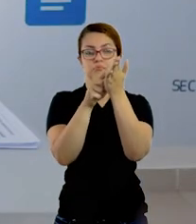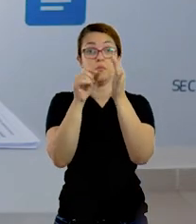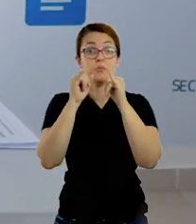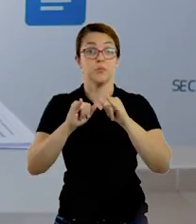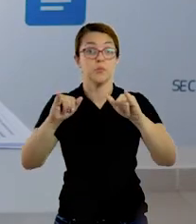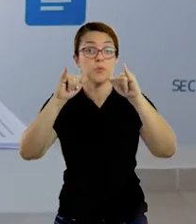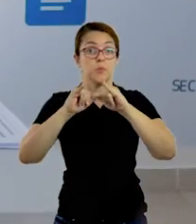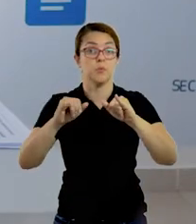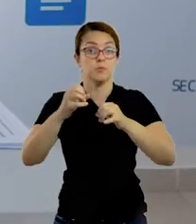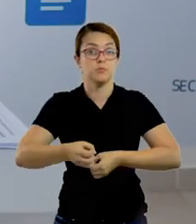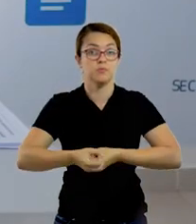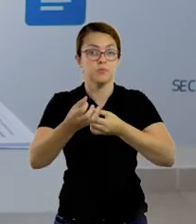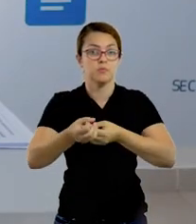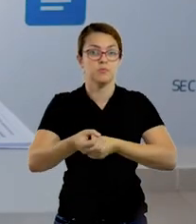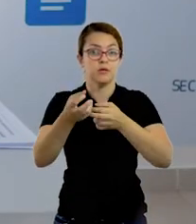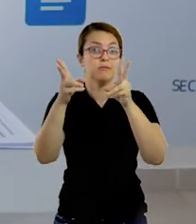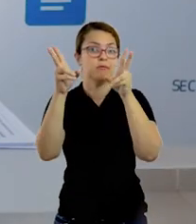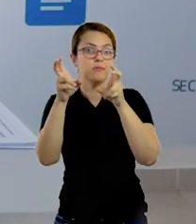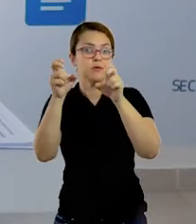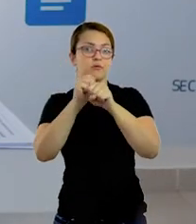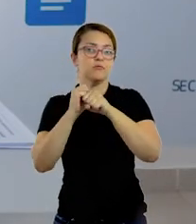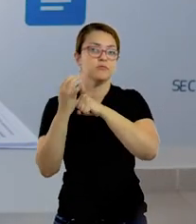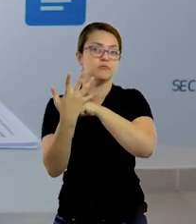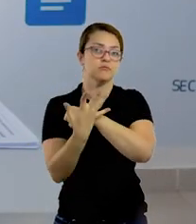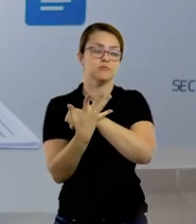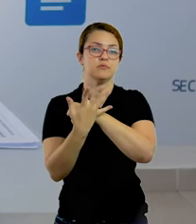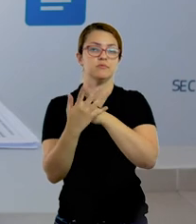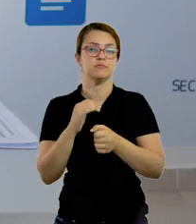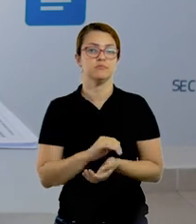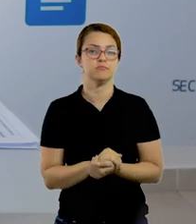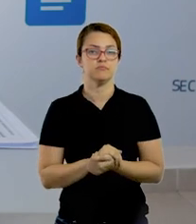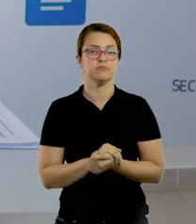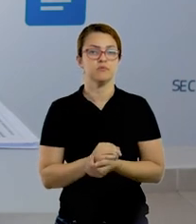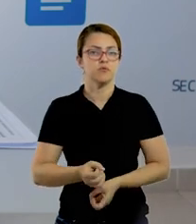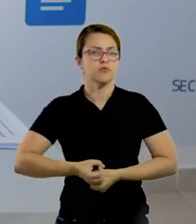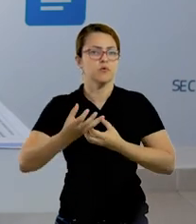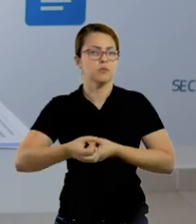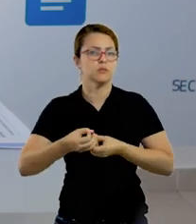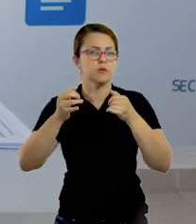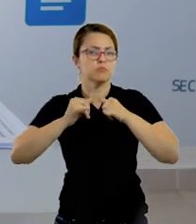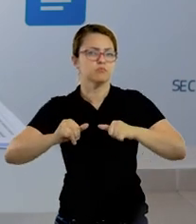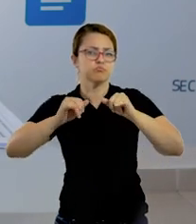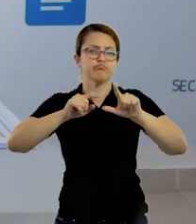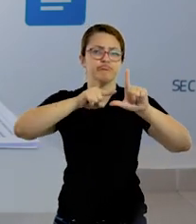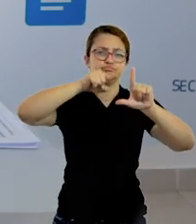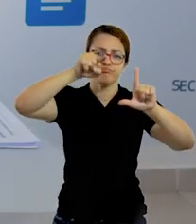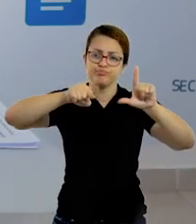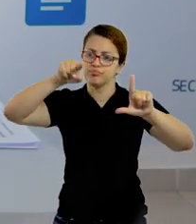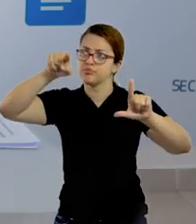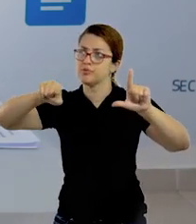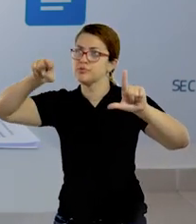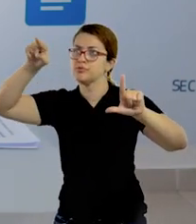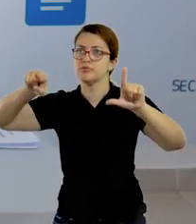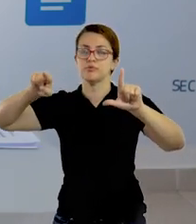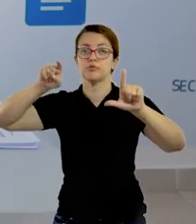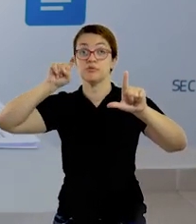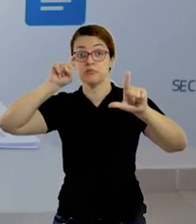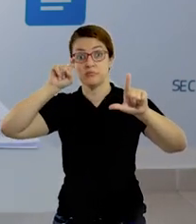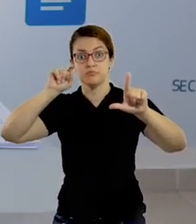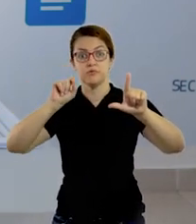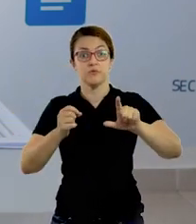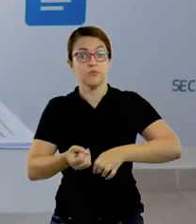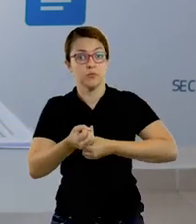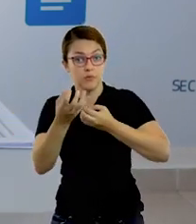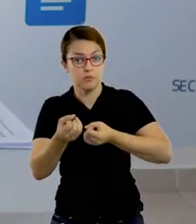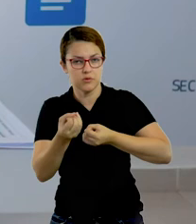uma notícia sobre o Covid-19. Então, terão dados estatísticos nessa notícia. Vocês vão